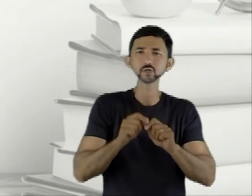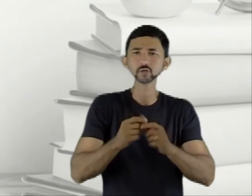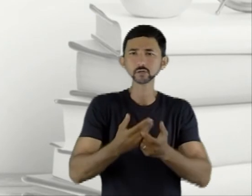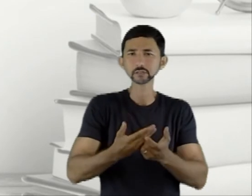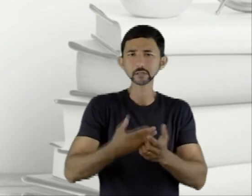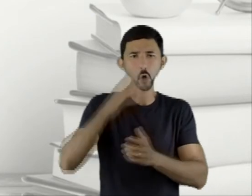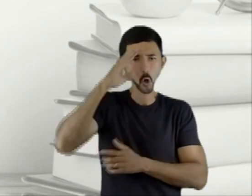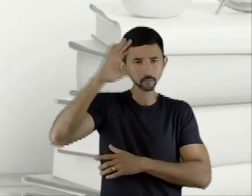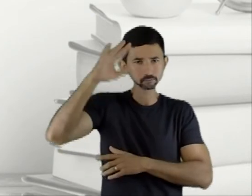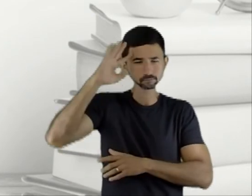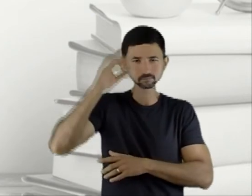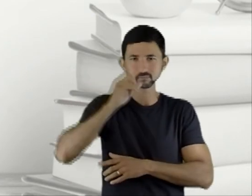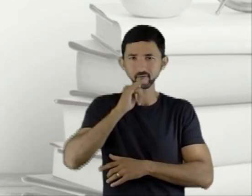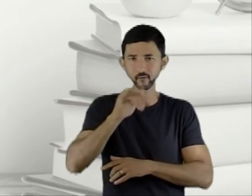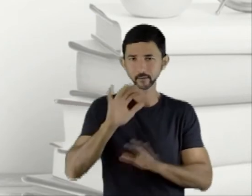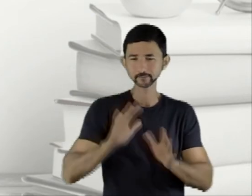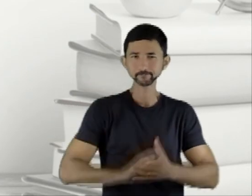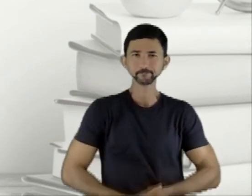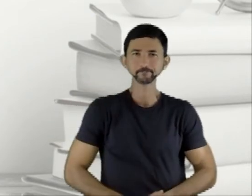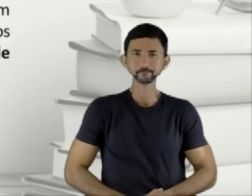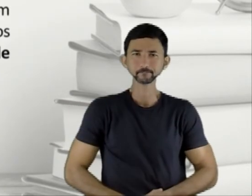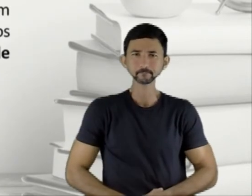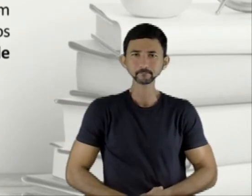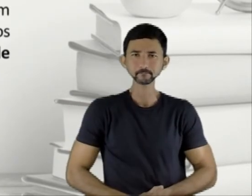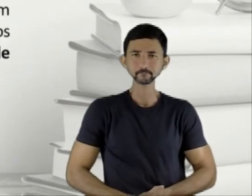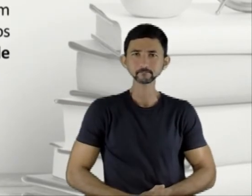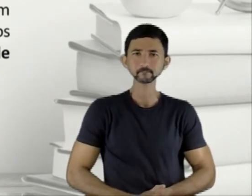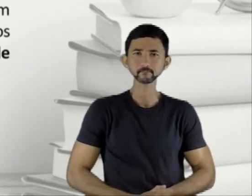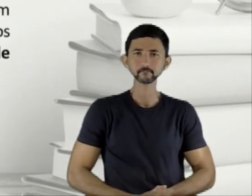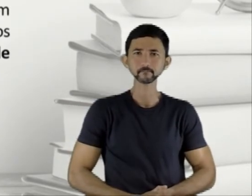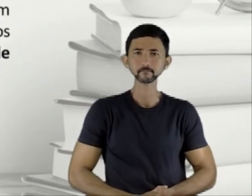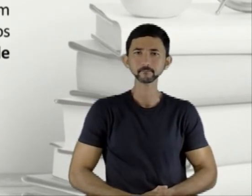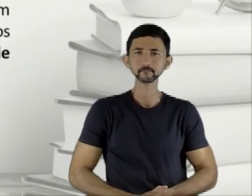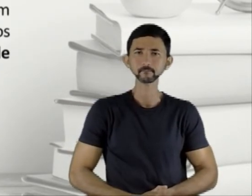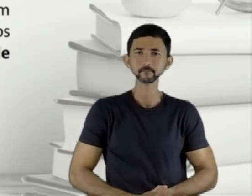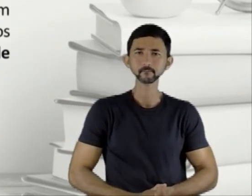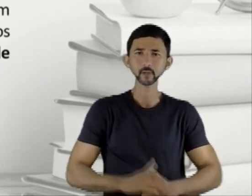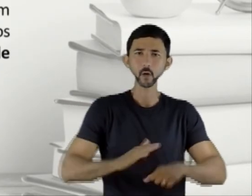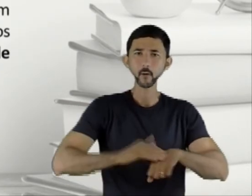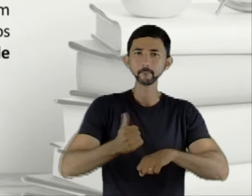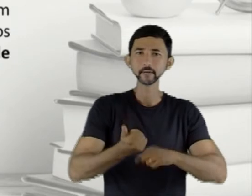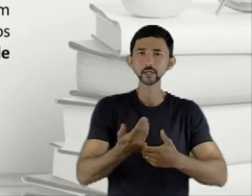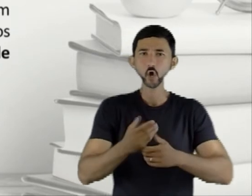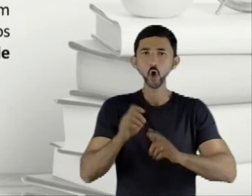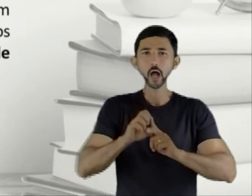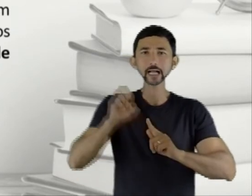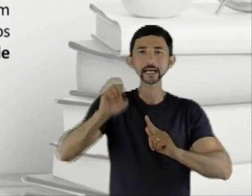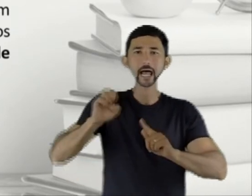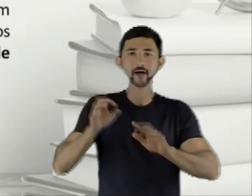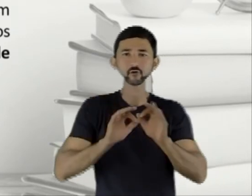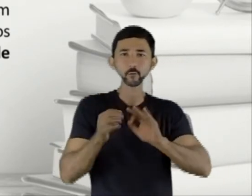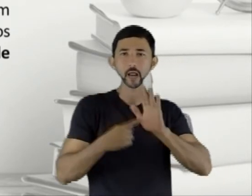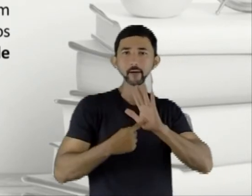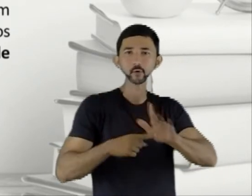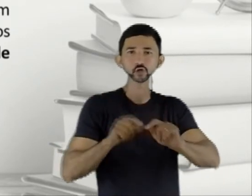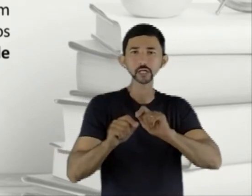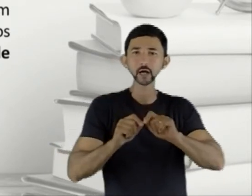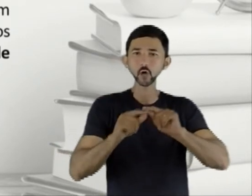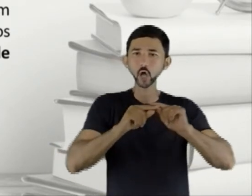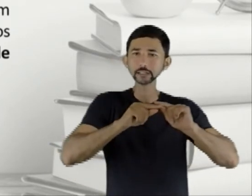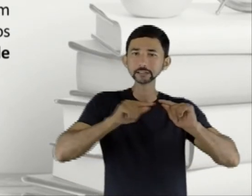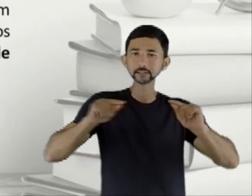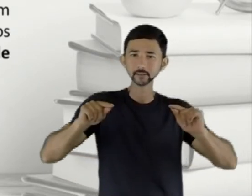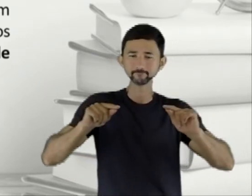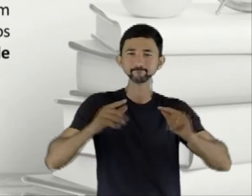fictícios. Então, nesse caso, voltando aqui, o melhor gráfico para representar seria o gráfico de